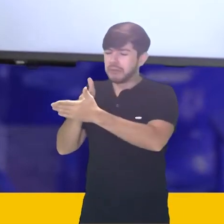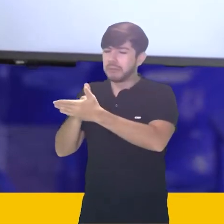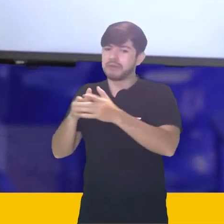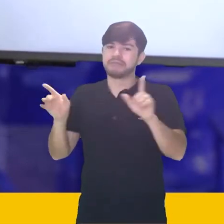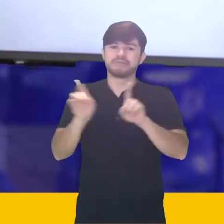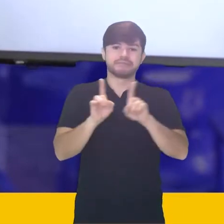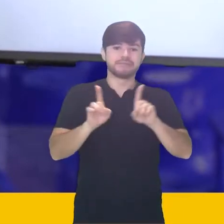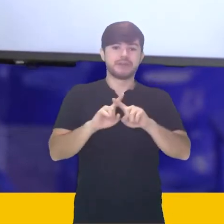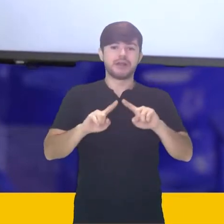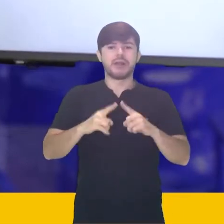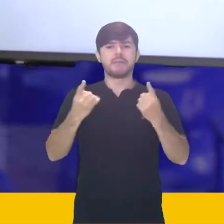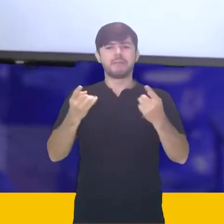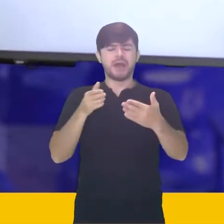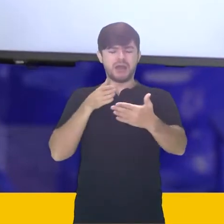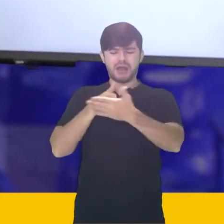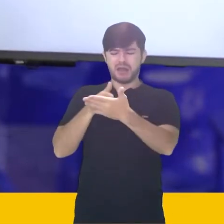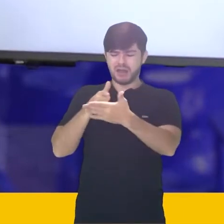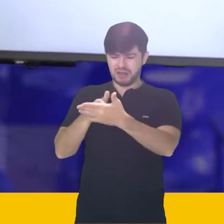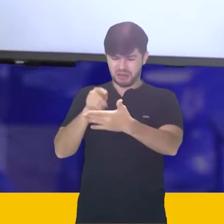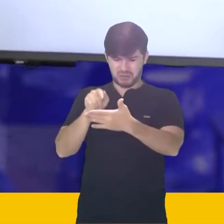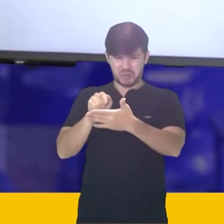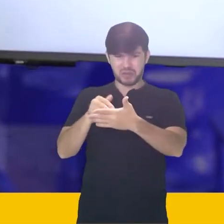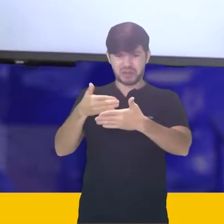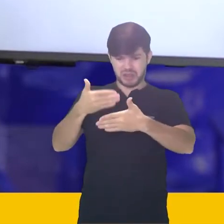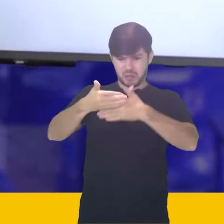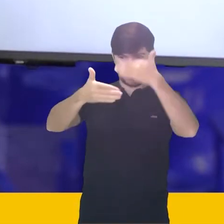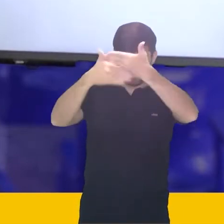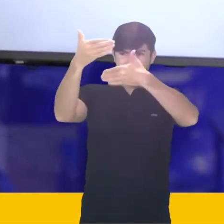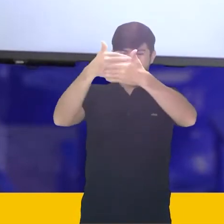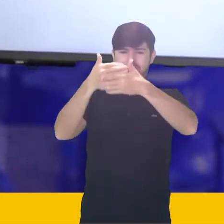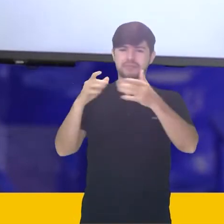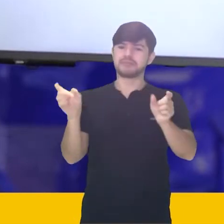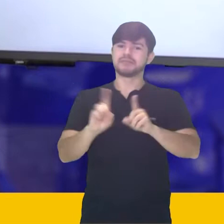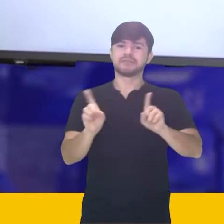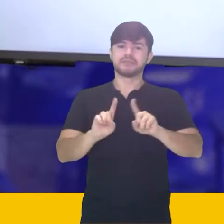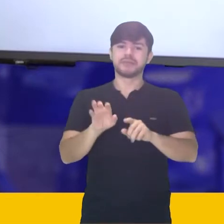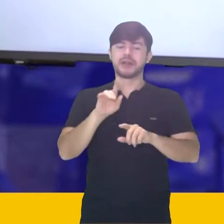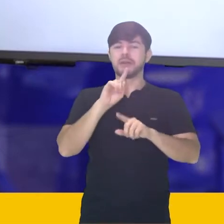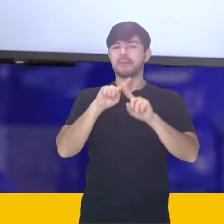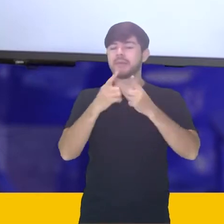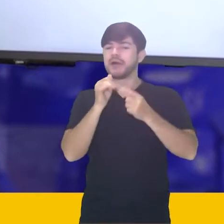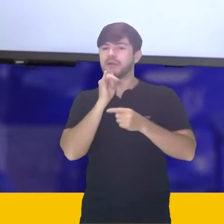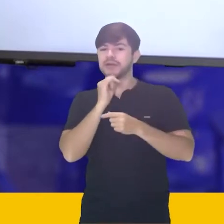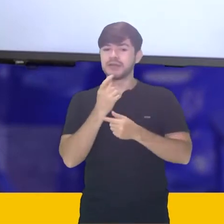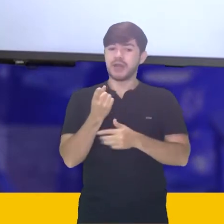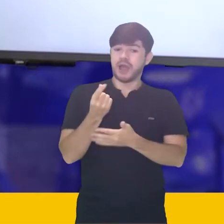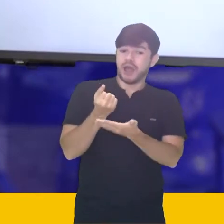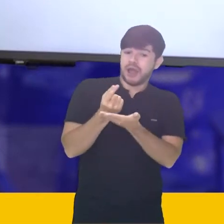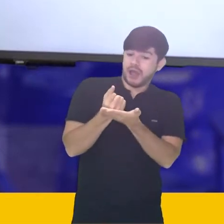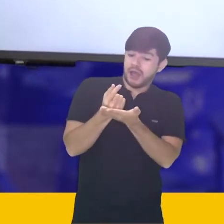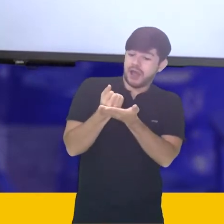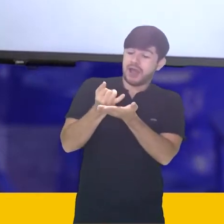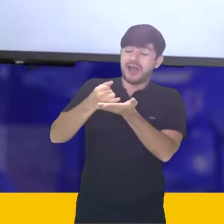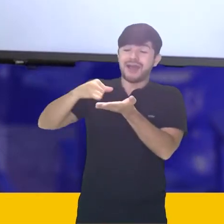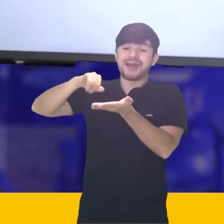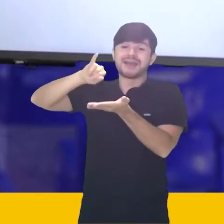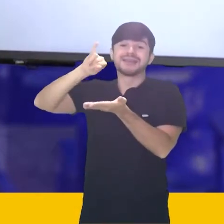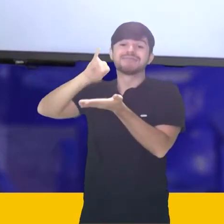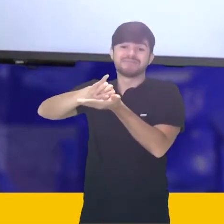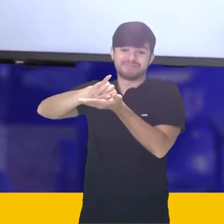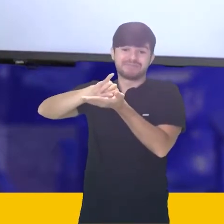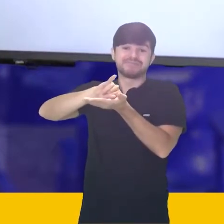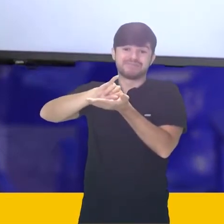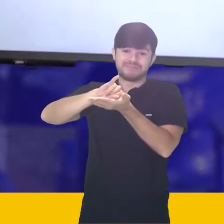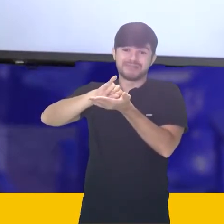determinado país. Mas que obstáculo é esse? É um muro? Não. A gente está falando aqui de taxas, né? De impostos sobre importação,